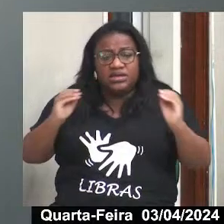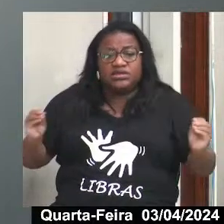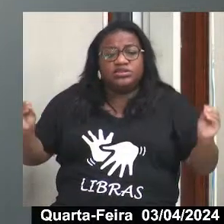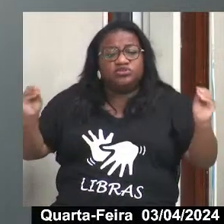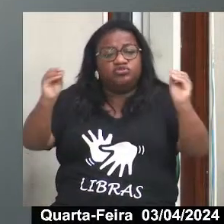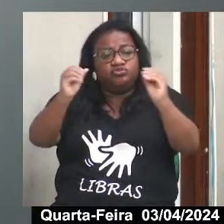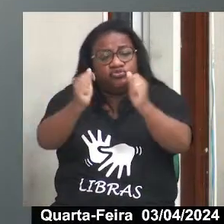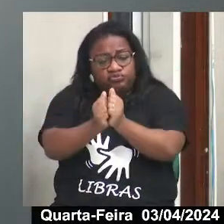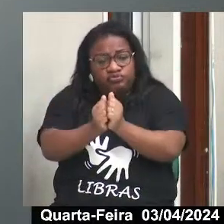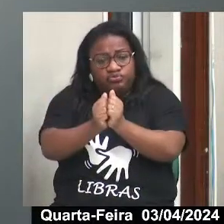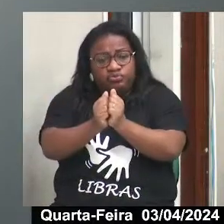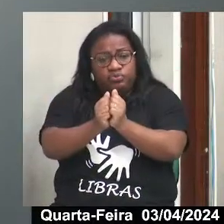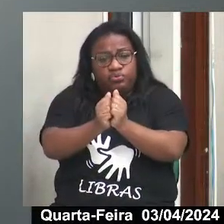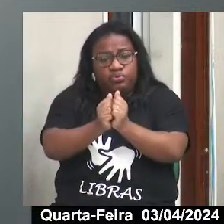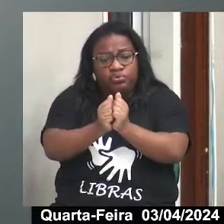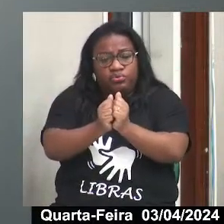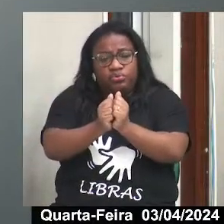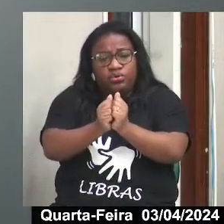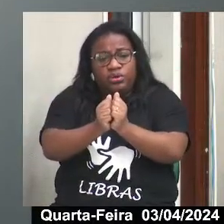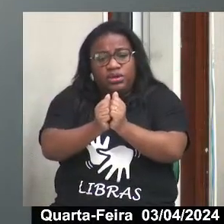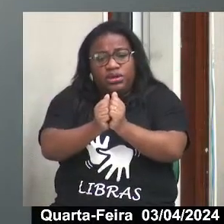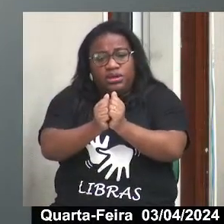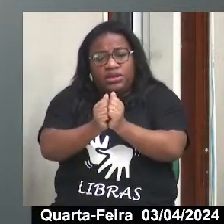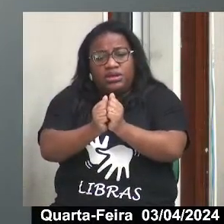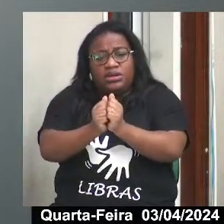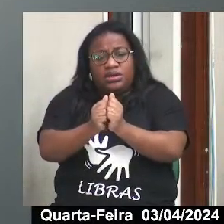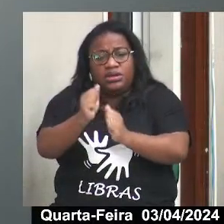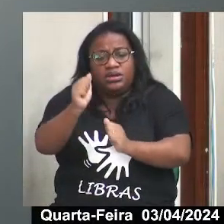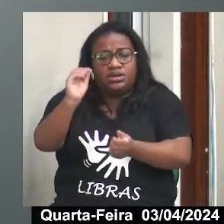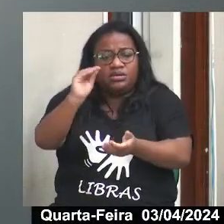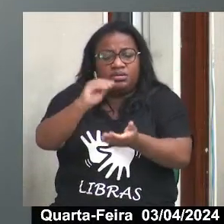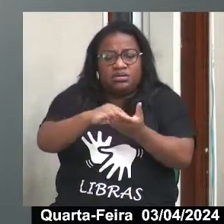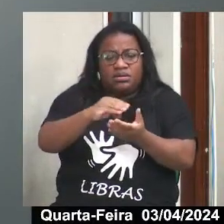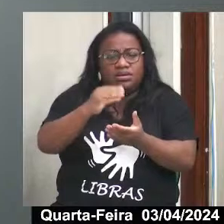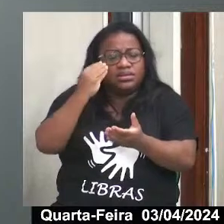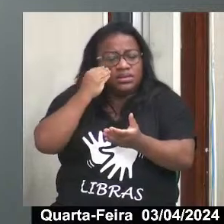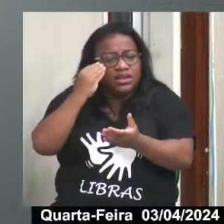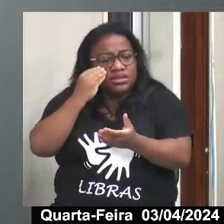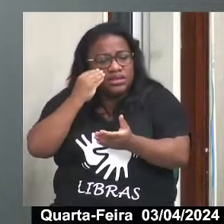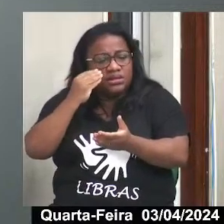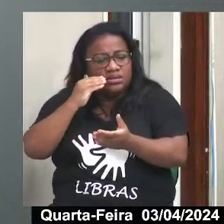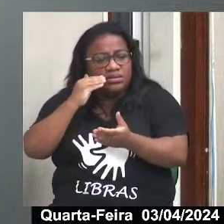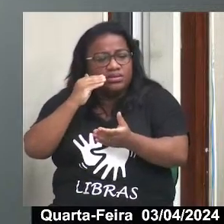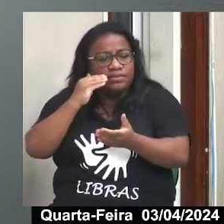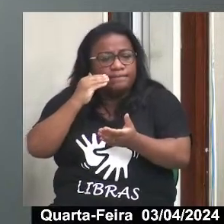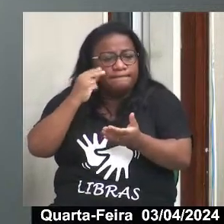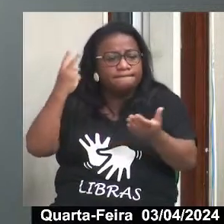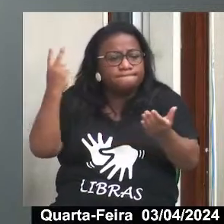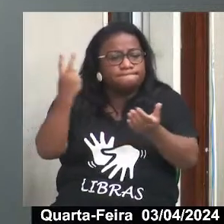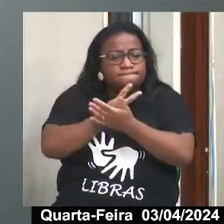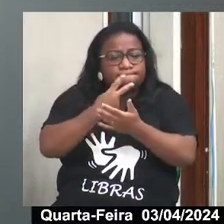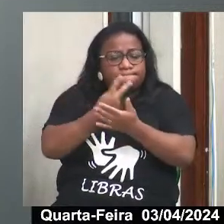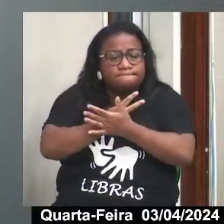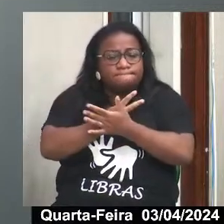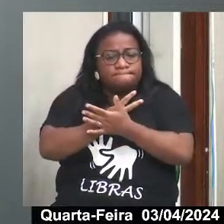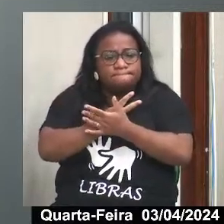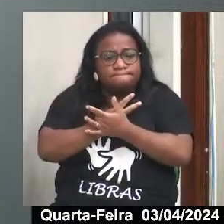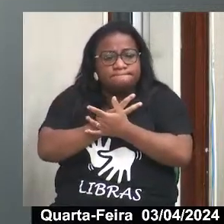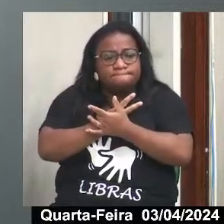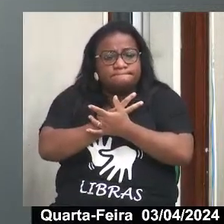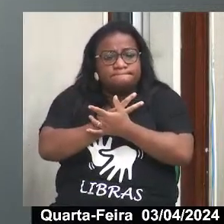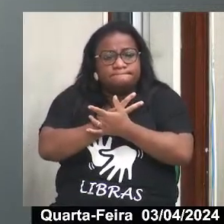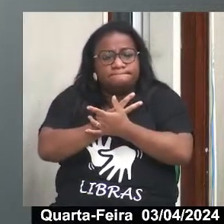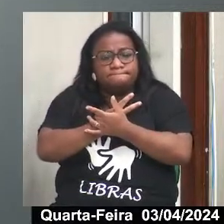se juntou a uma coligação Embu Te Quero no Buraco, um vereador que tem uma